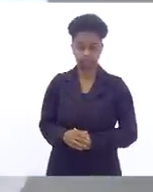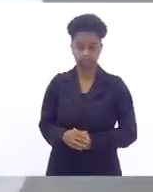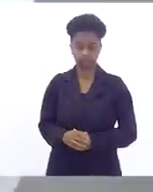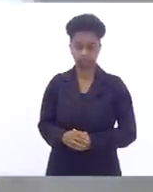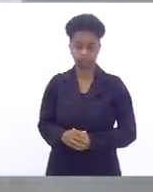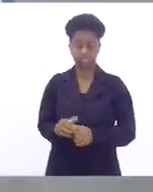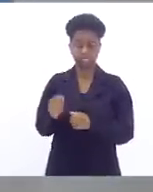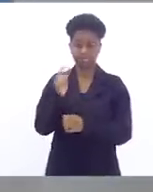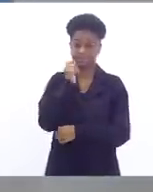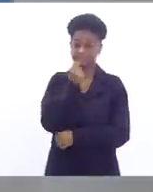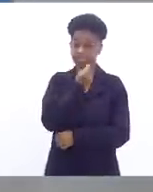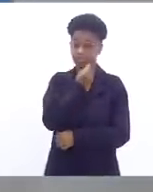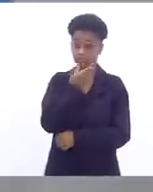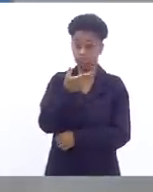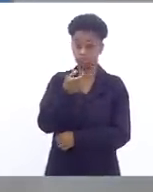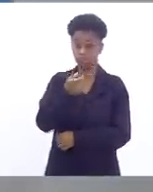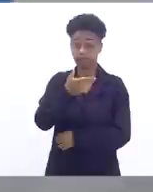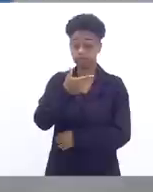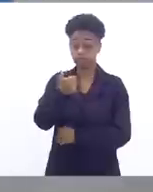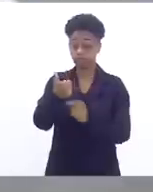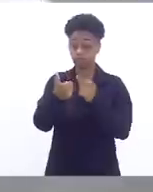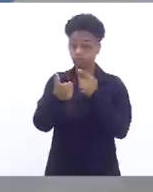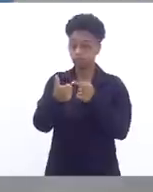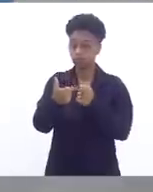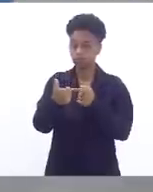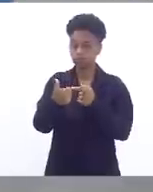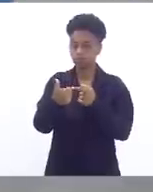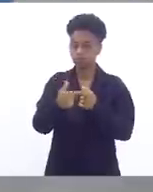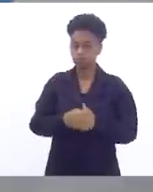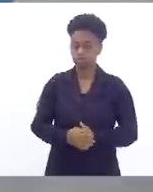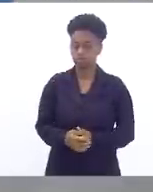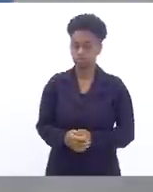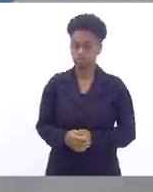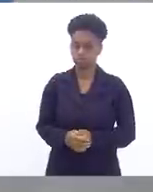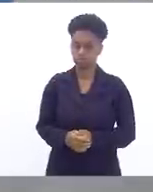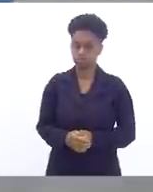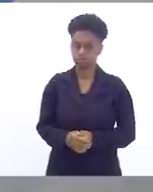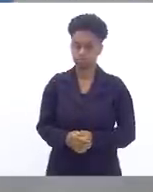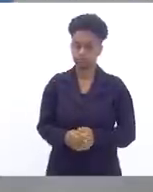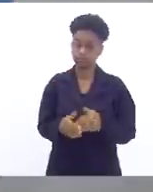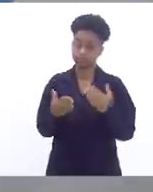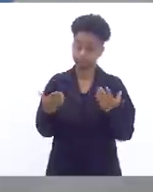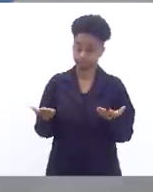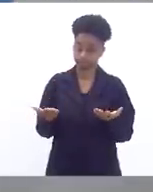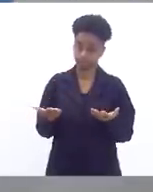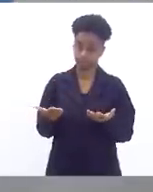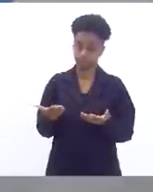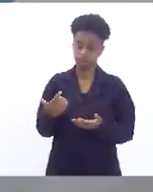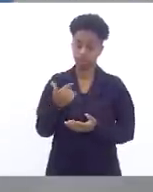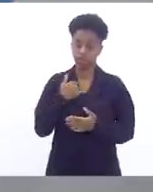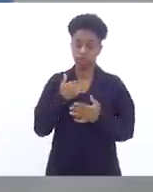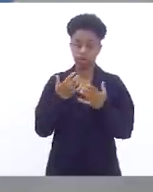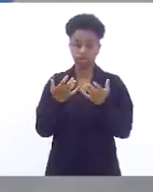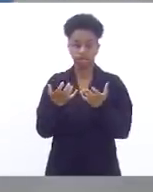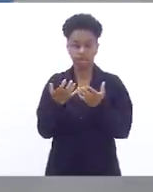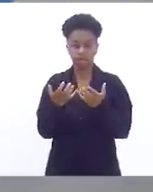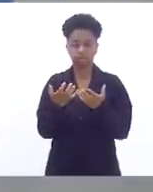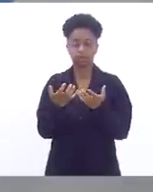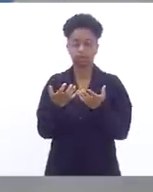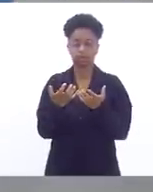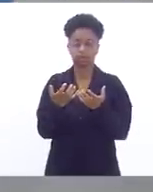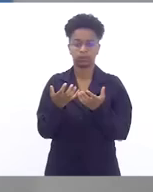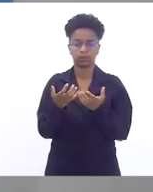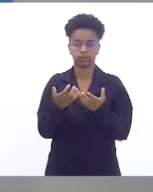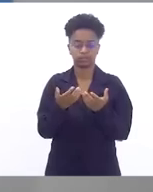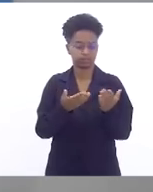em setembro de 21 Então o que a gente primeiro eu queria passar a